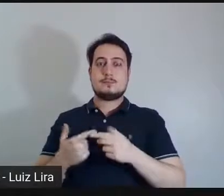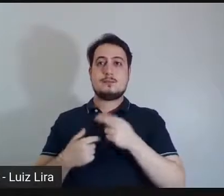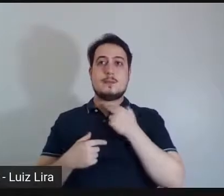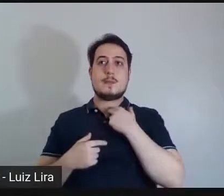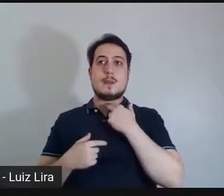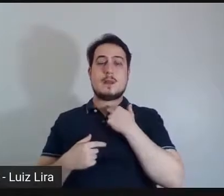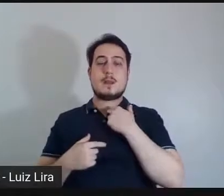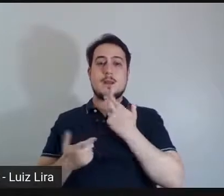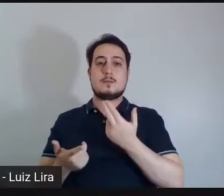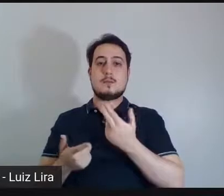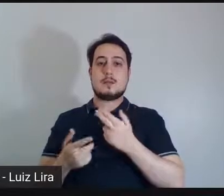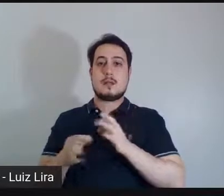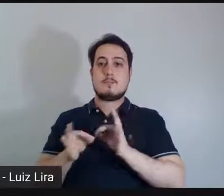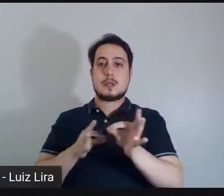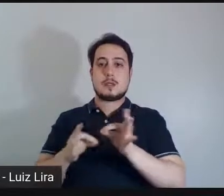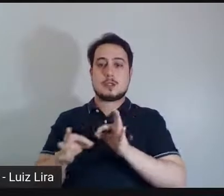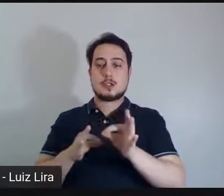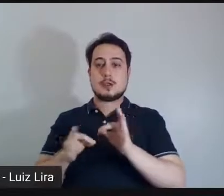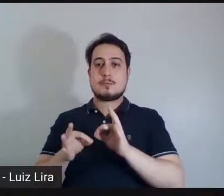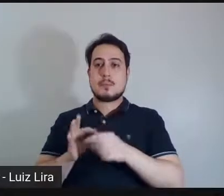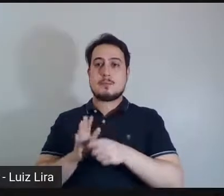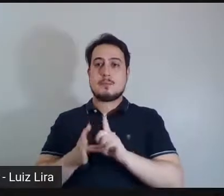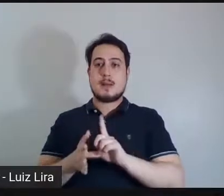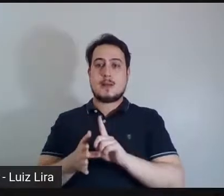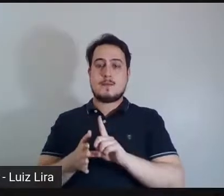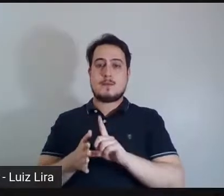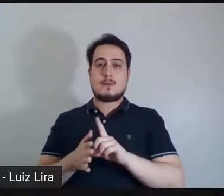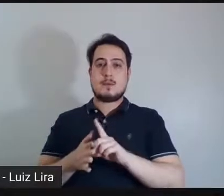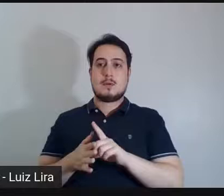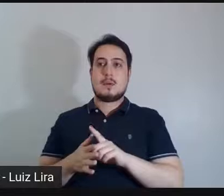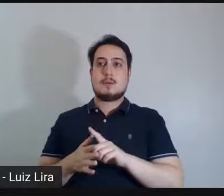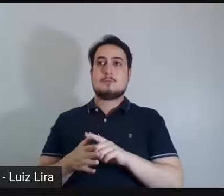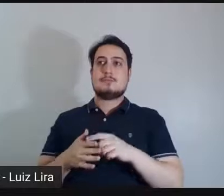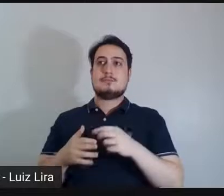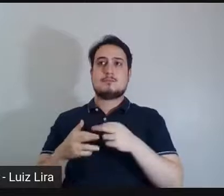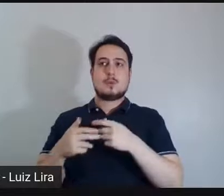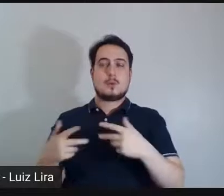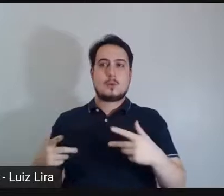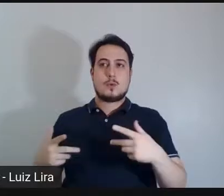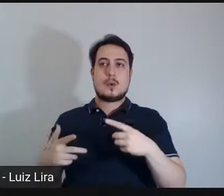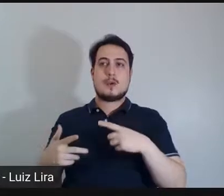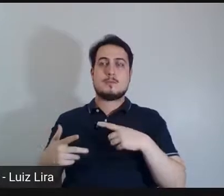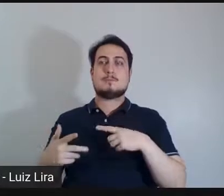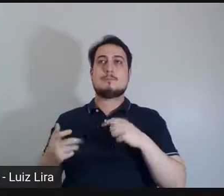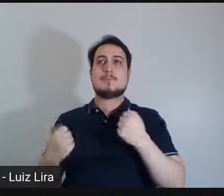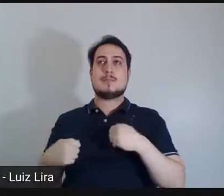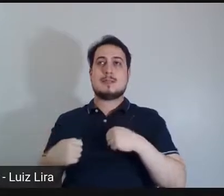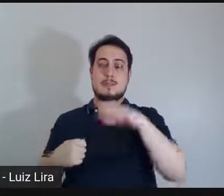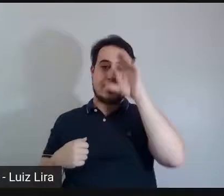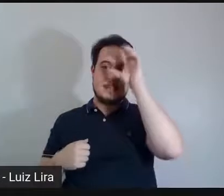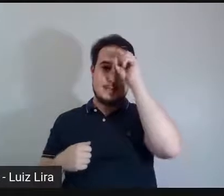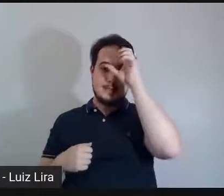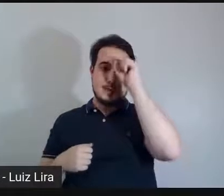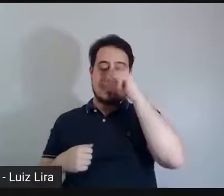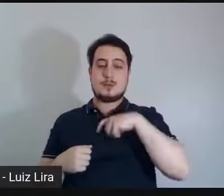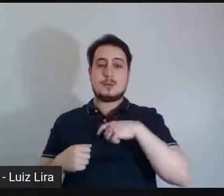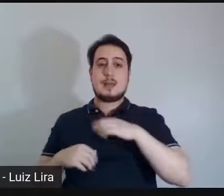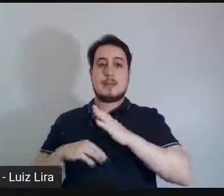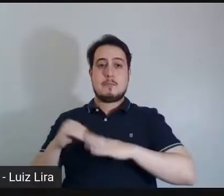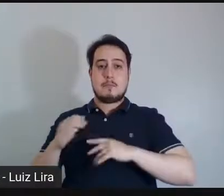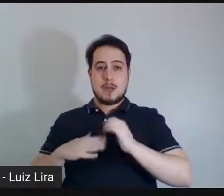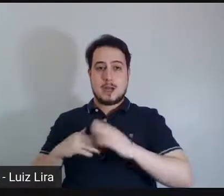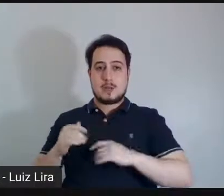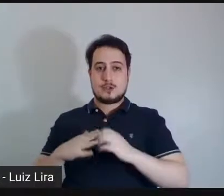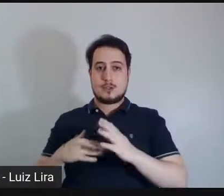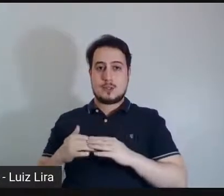ter um planejamento prévio a contento. E muita coisa veio do aprendizado da prática. Várias normas, isso